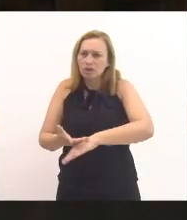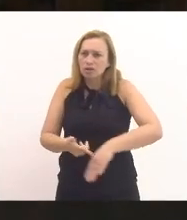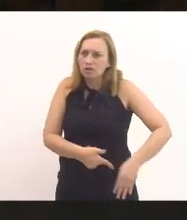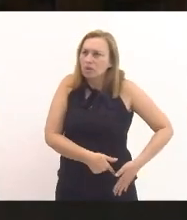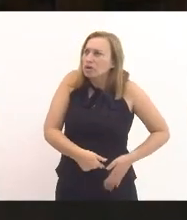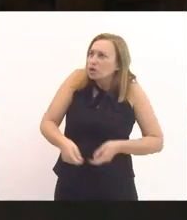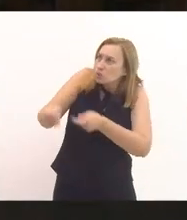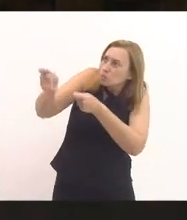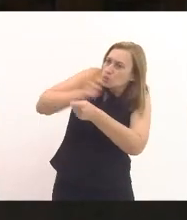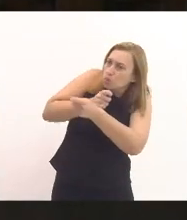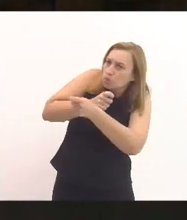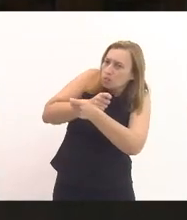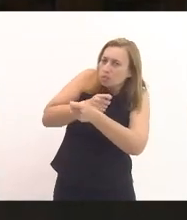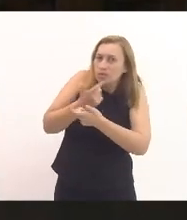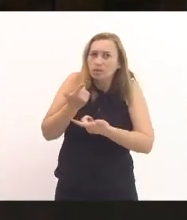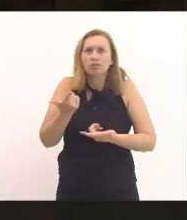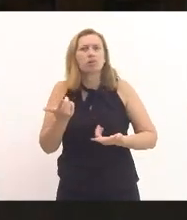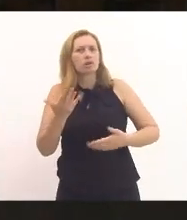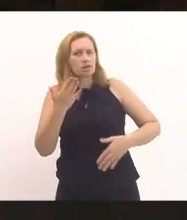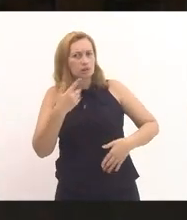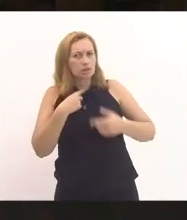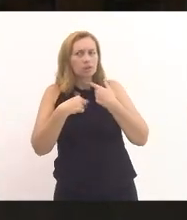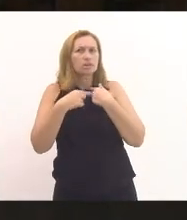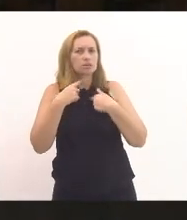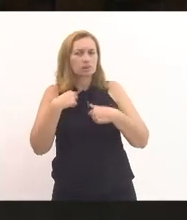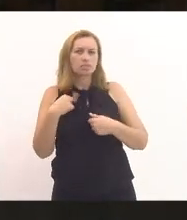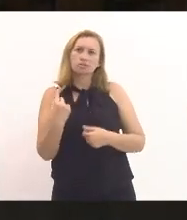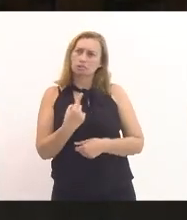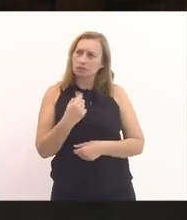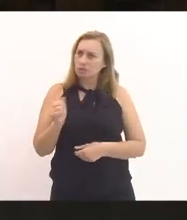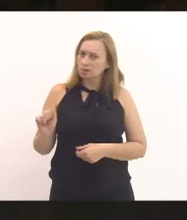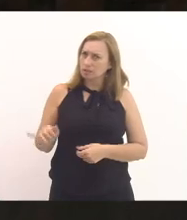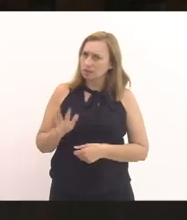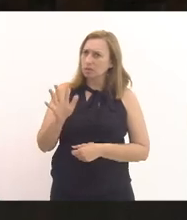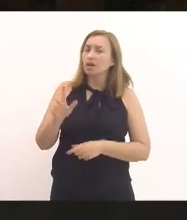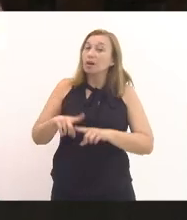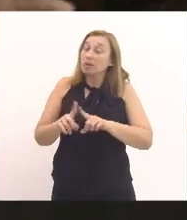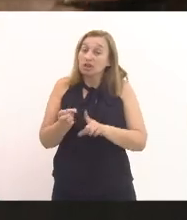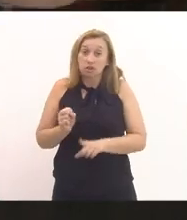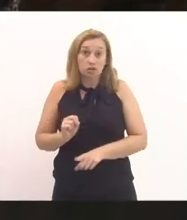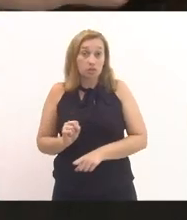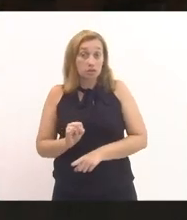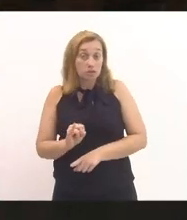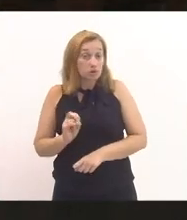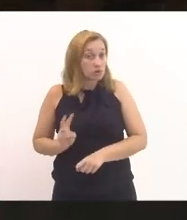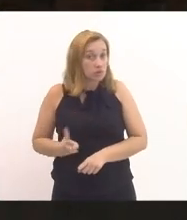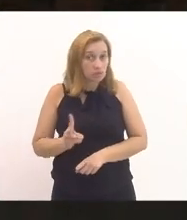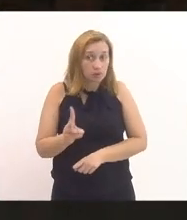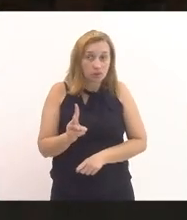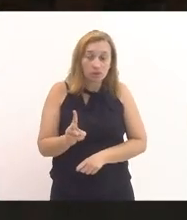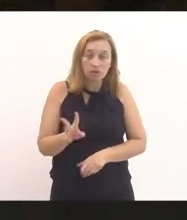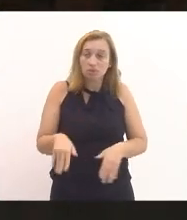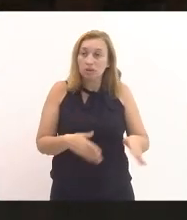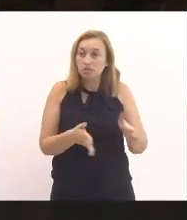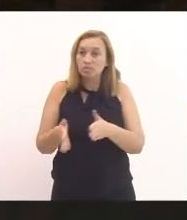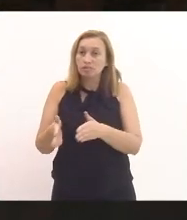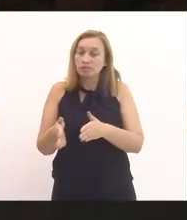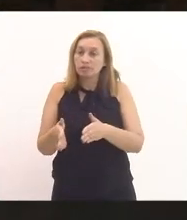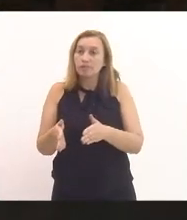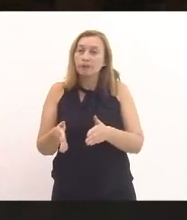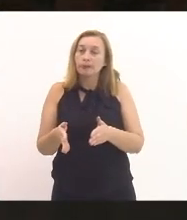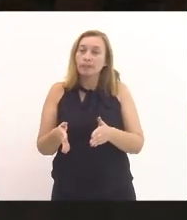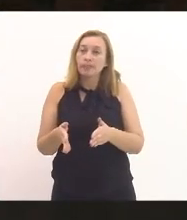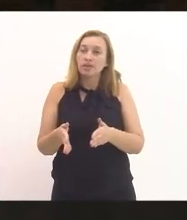cintura é isso que eles desejam nós estamos exagerando mas se continuarmos caminhando e fazendo o